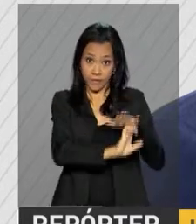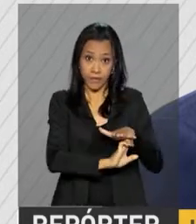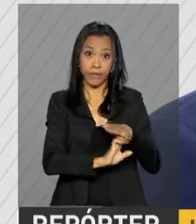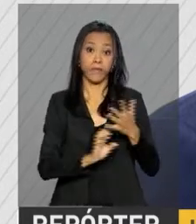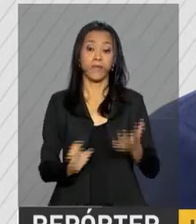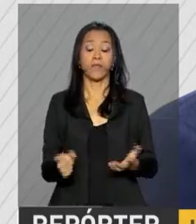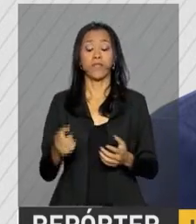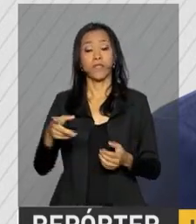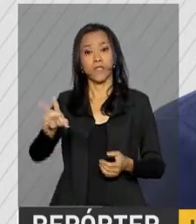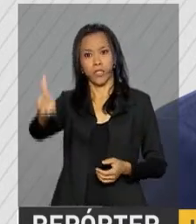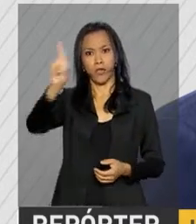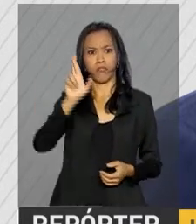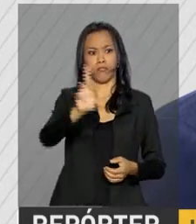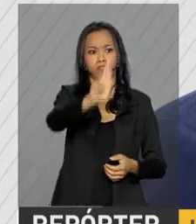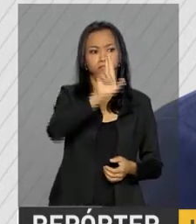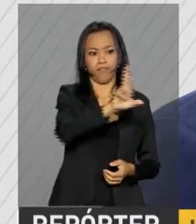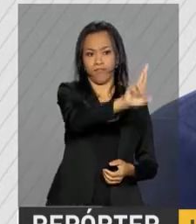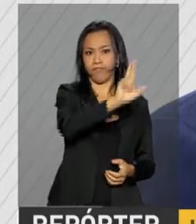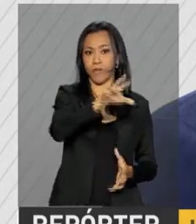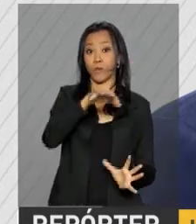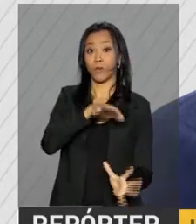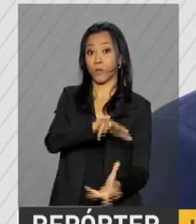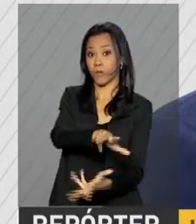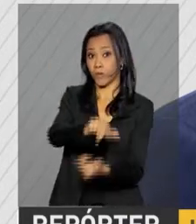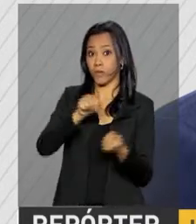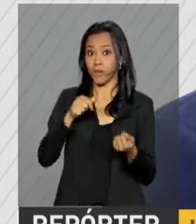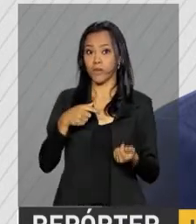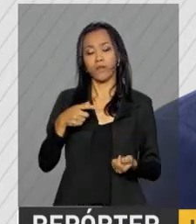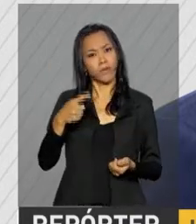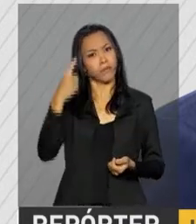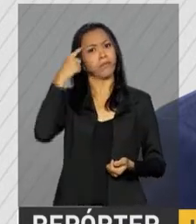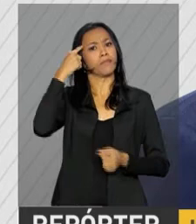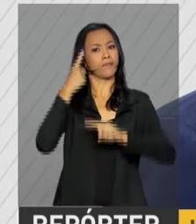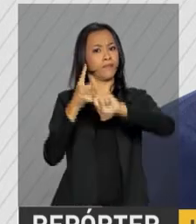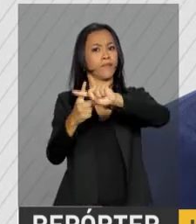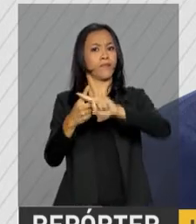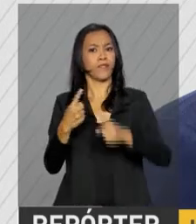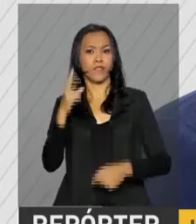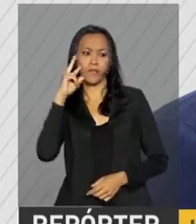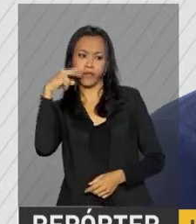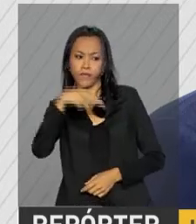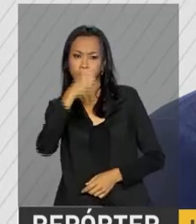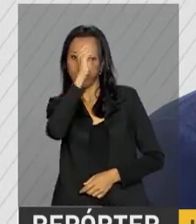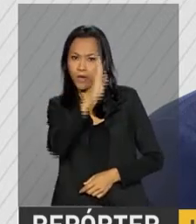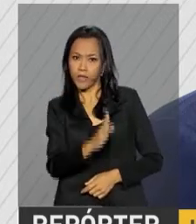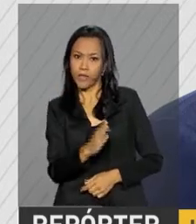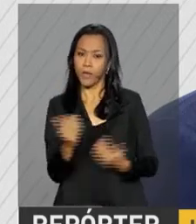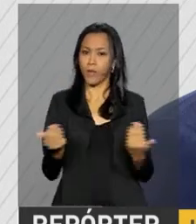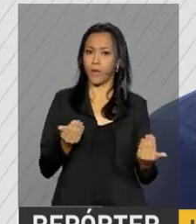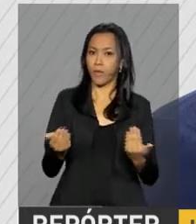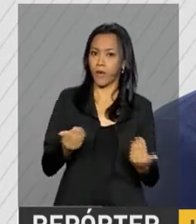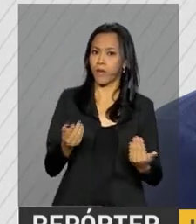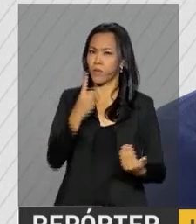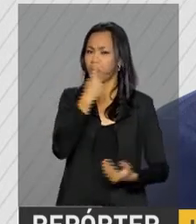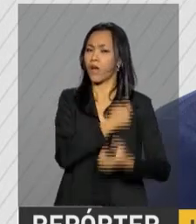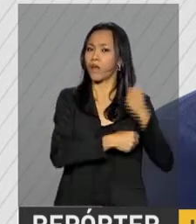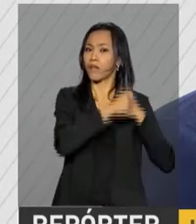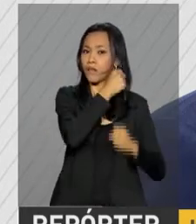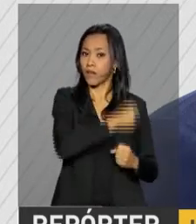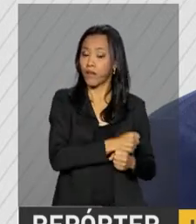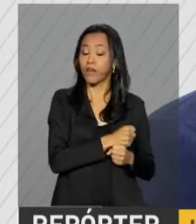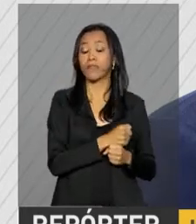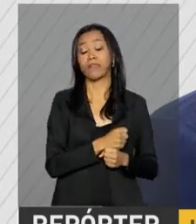e autoridades do mundo todo estão muito mais otimistas em relação ao Brasil, comparado, por exemplo, com um ano atrás. Um ano atrás